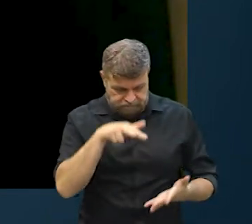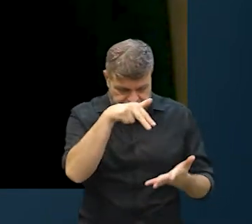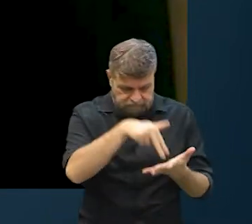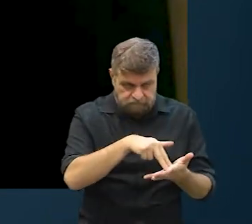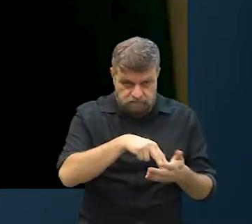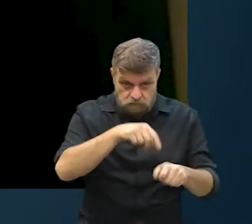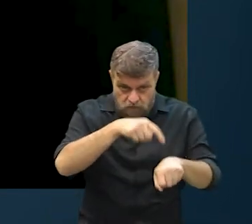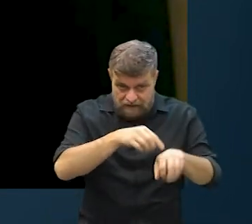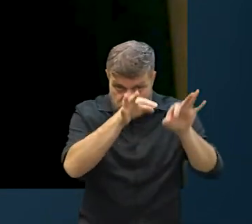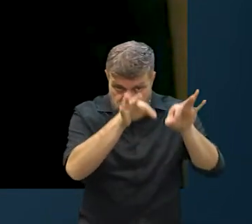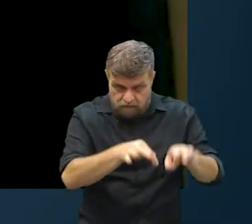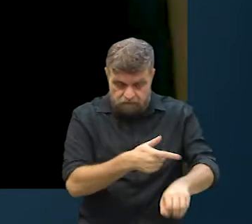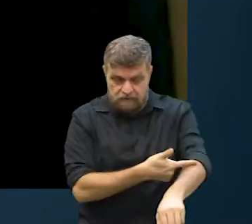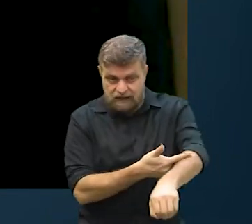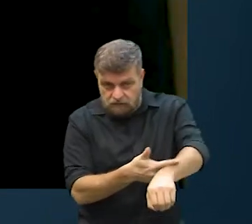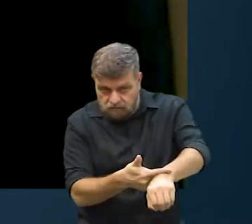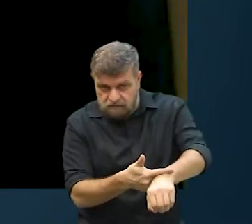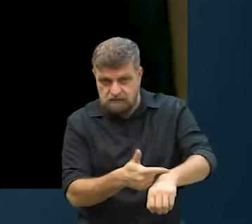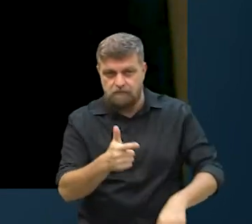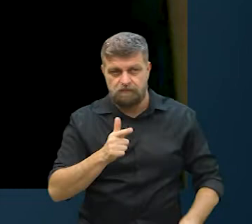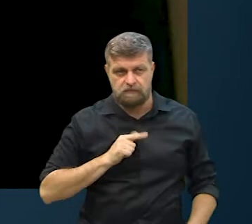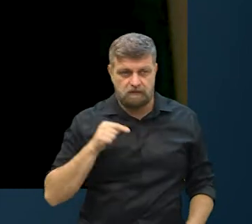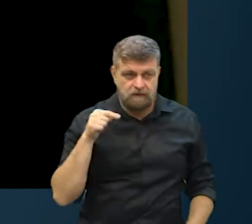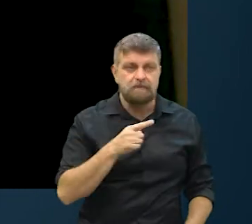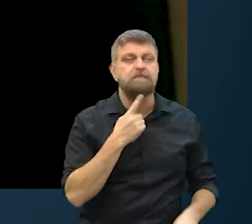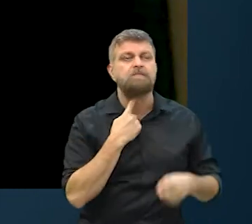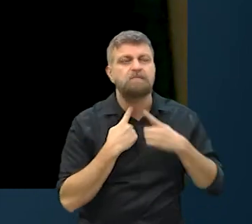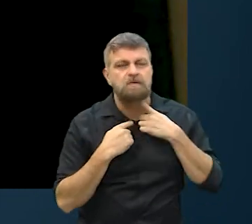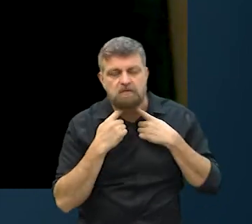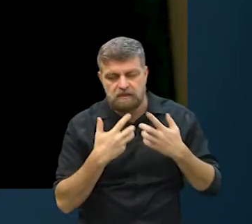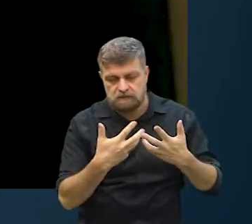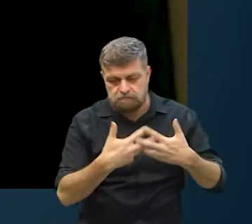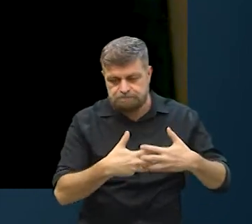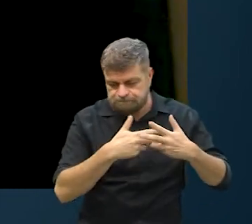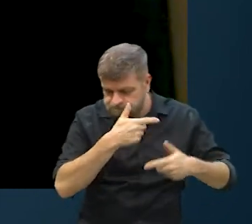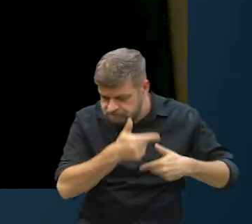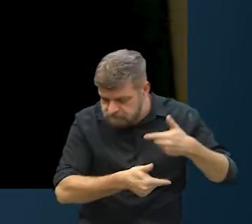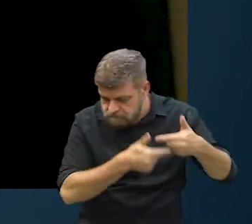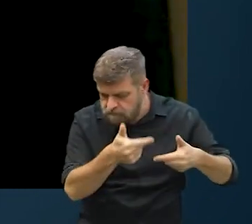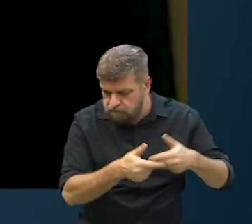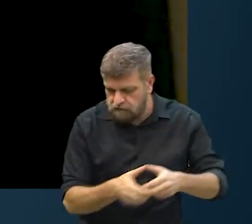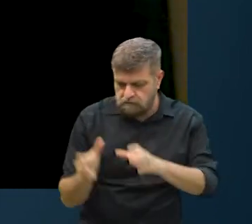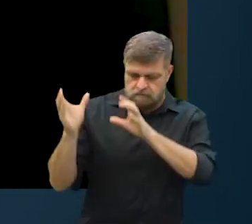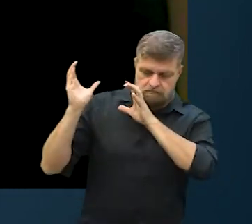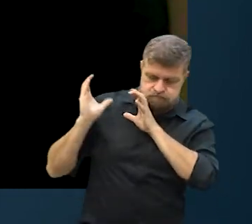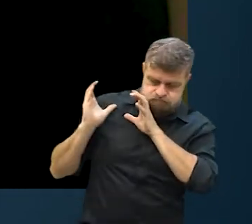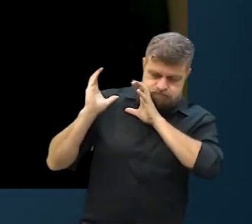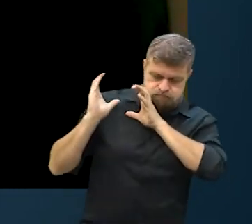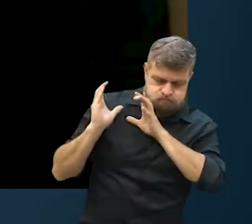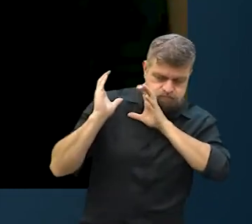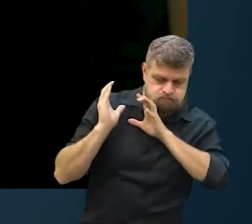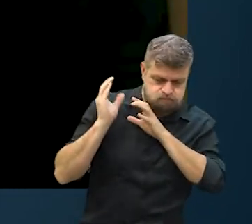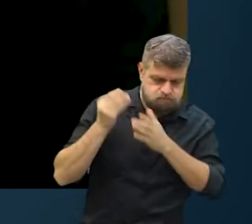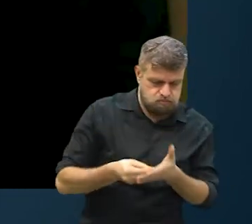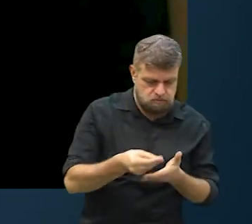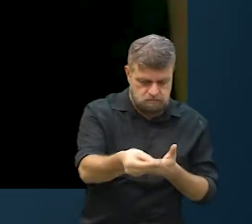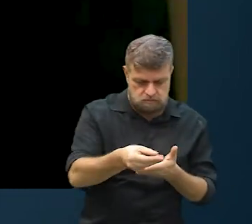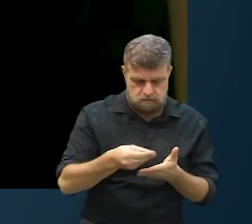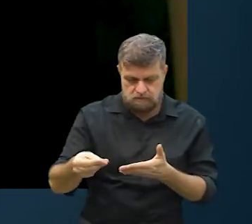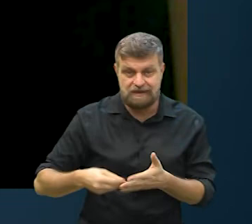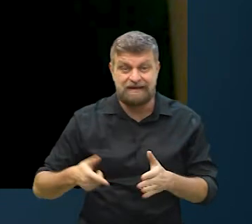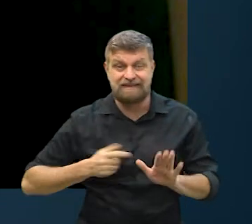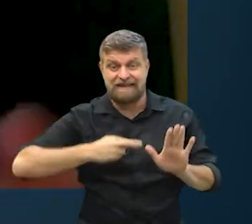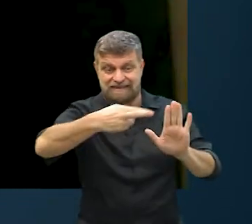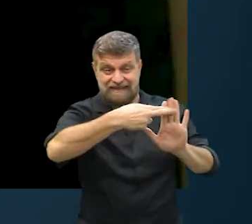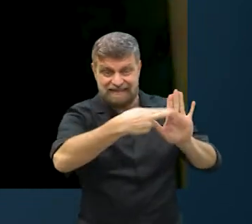horário, se ele foi educado, se ele teve, de certa forma, bastante eficiência na carga e descarga, entre outros